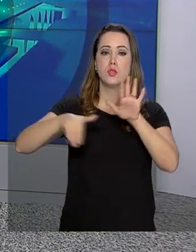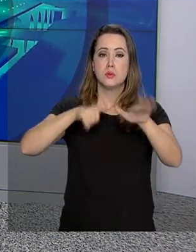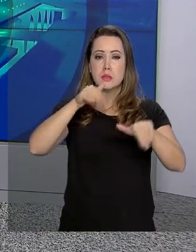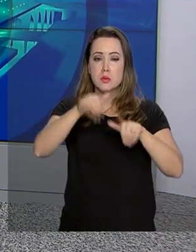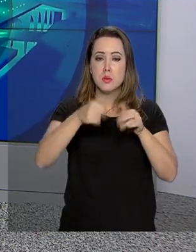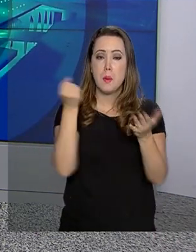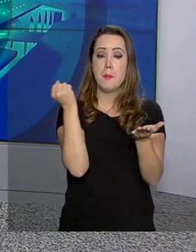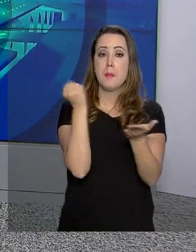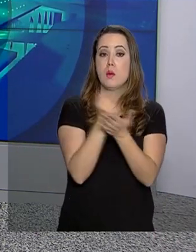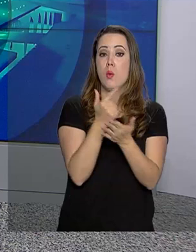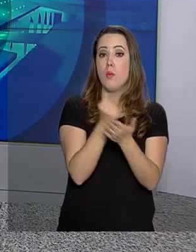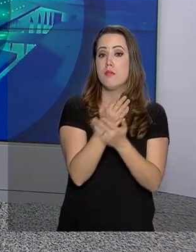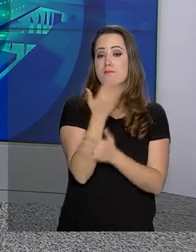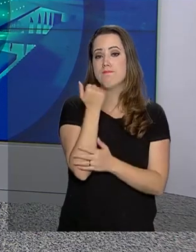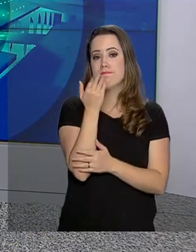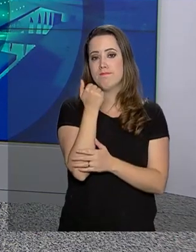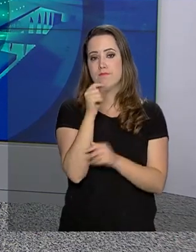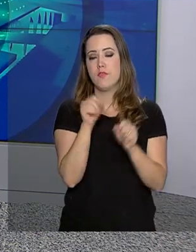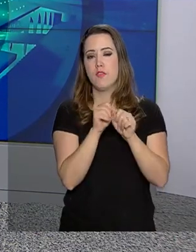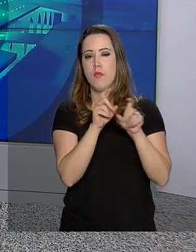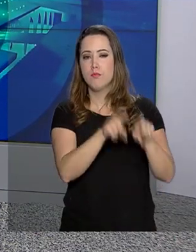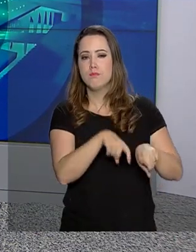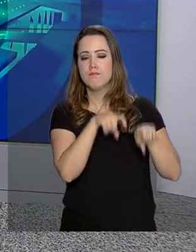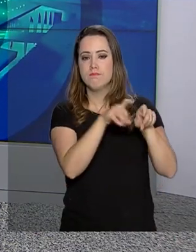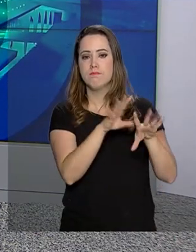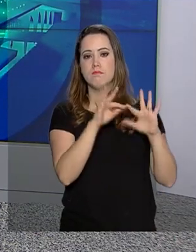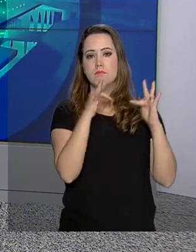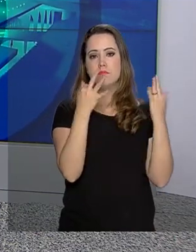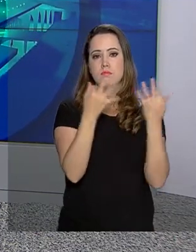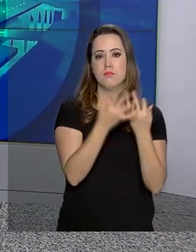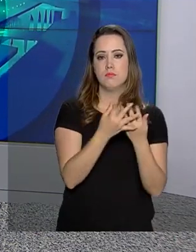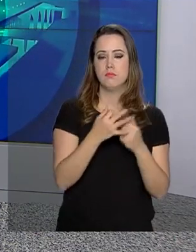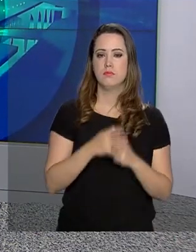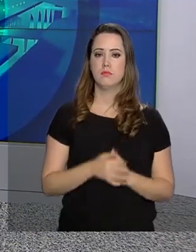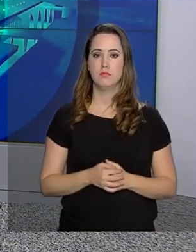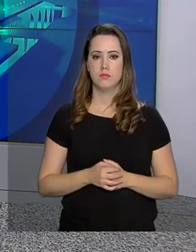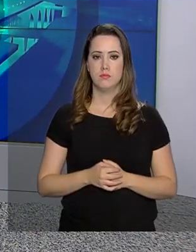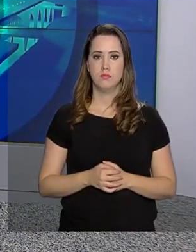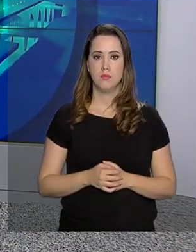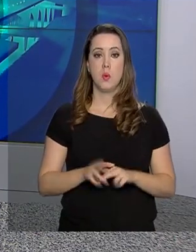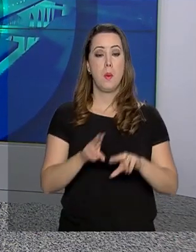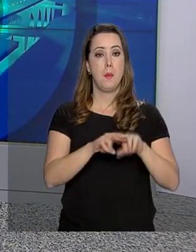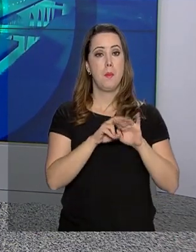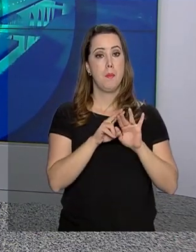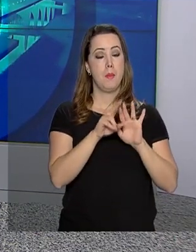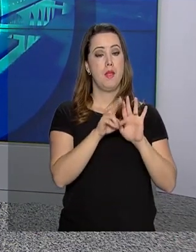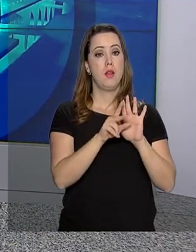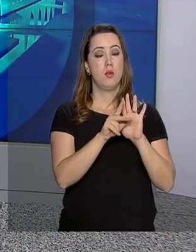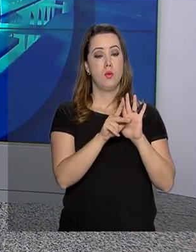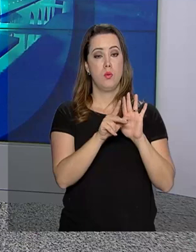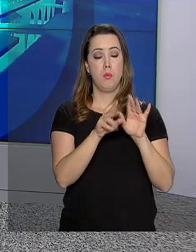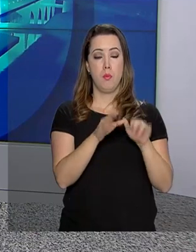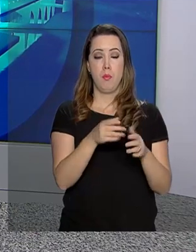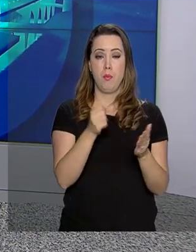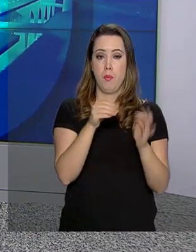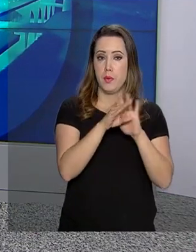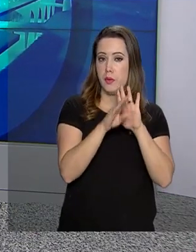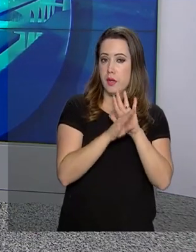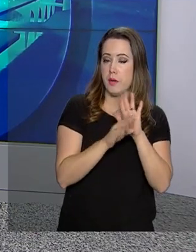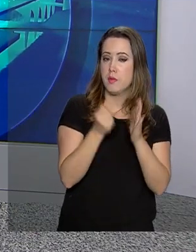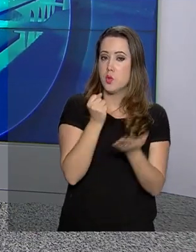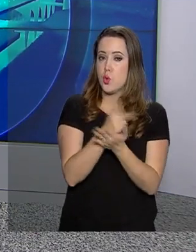abriu chamada pública para compra de alimentos produzidos por agricultores familiares por meio do programa de aquisição de